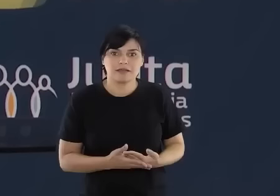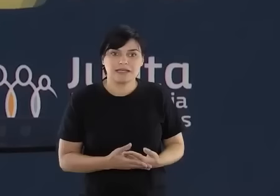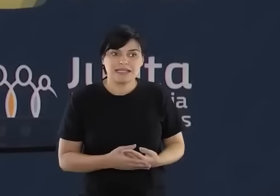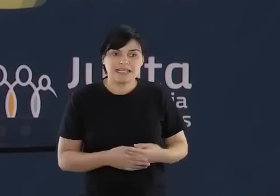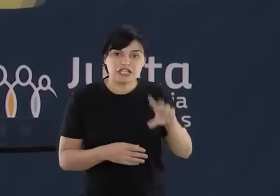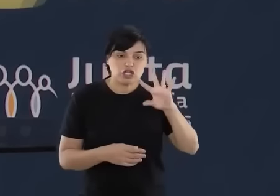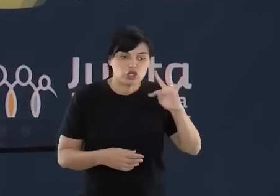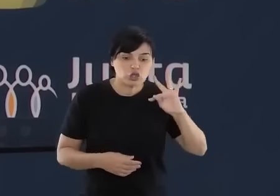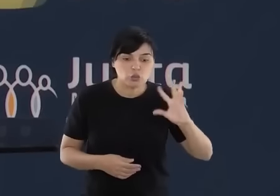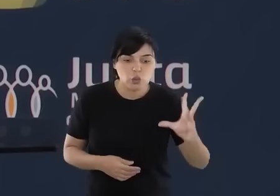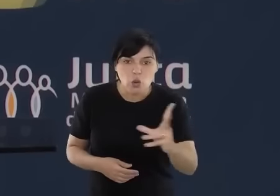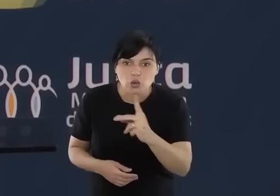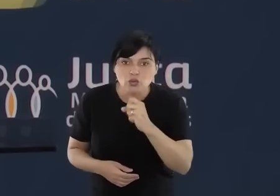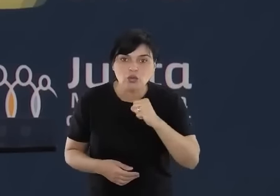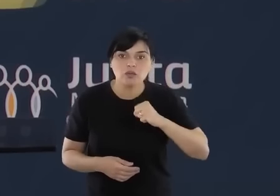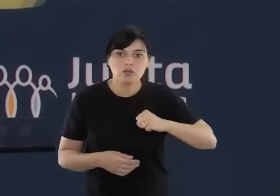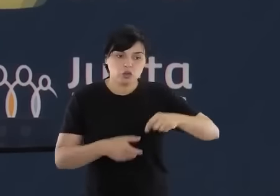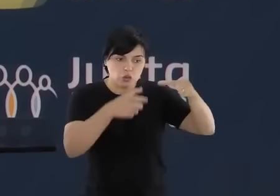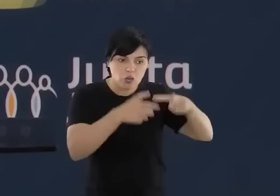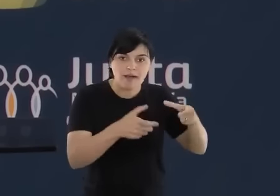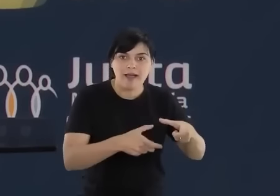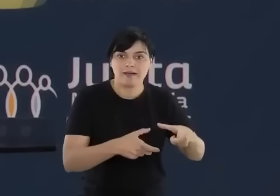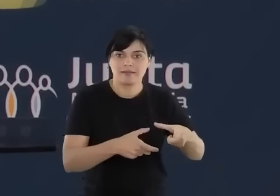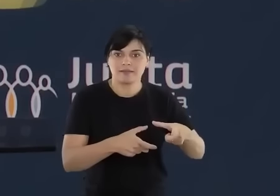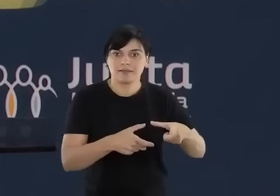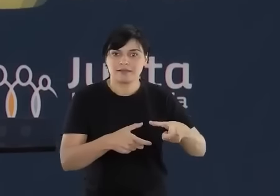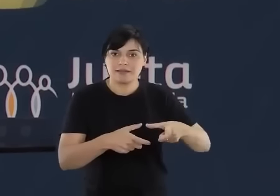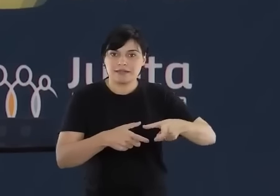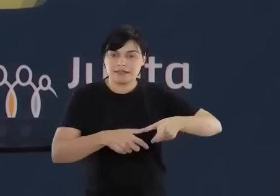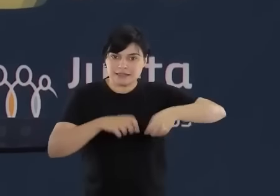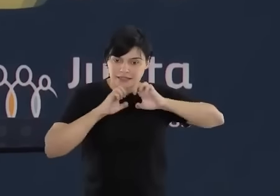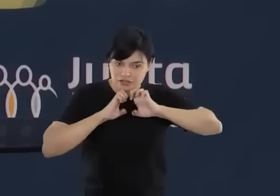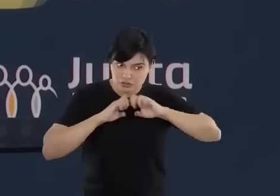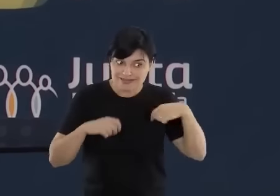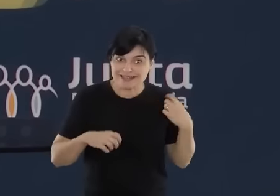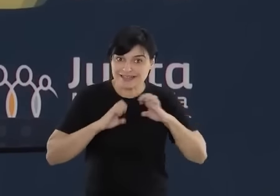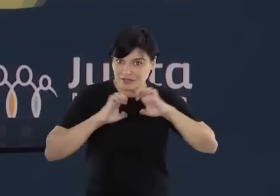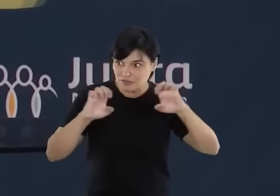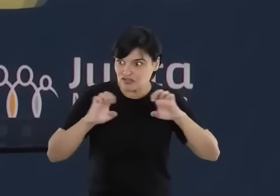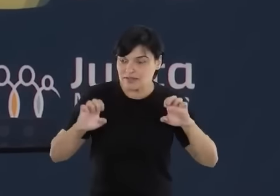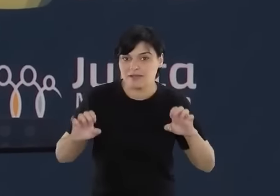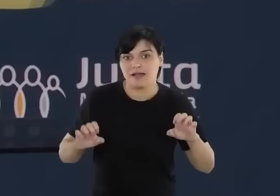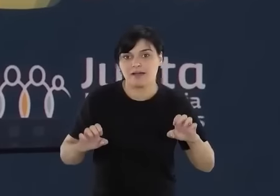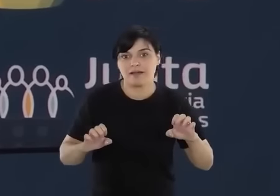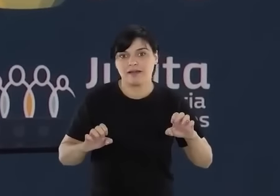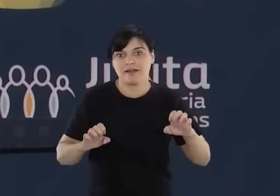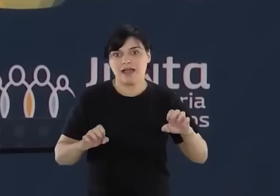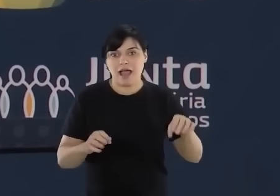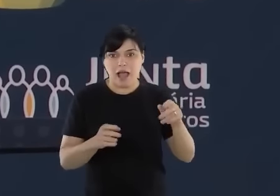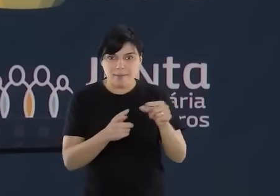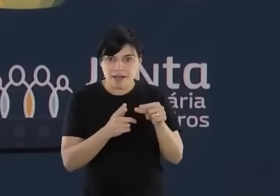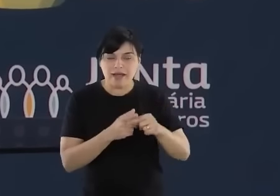olhos vai tirar o tampão dos ouvidos vai tirar o coração de pedra vai dar um coração de carne e aí haverá fé Salvadora E aí haverá festa